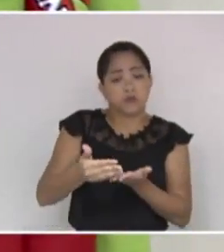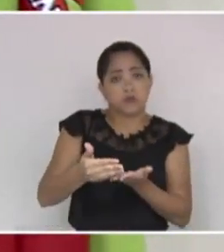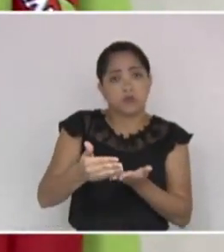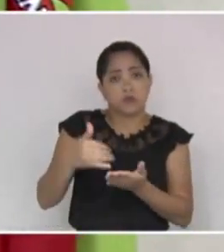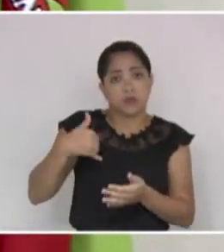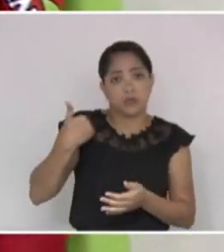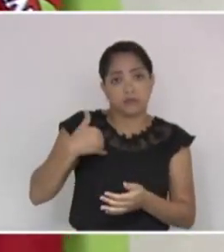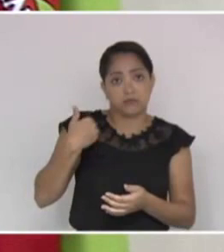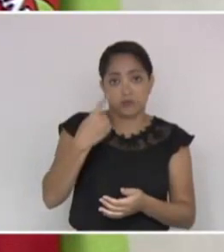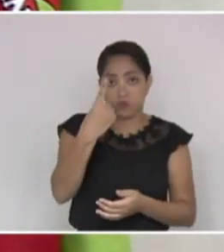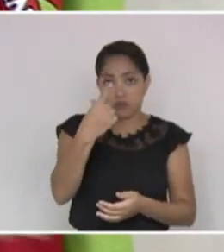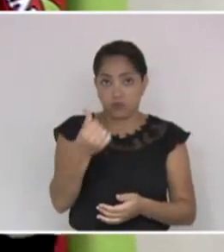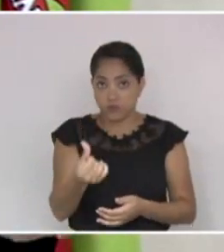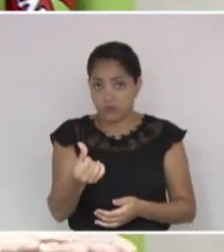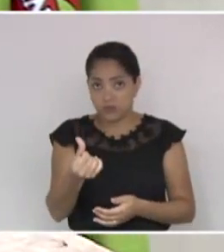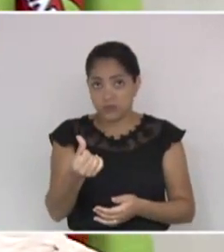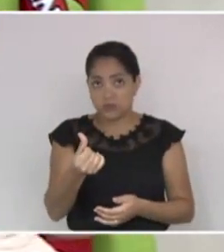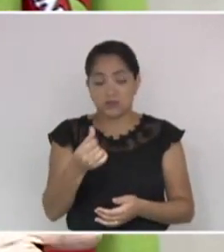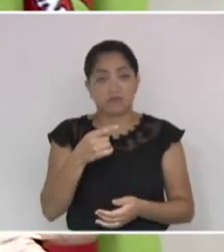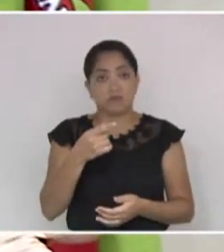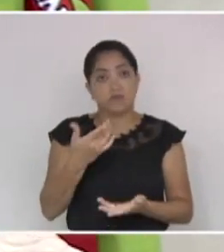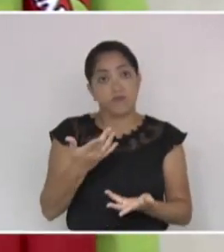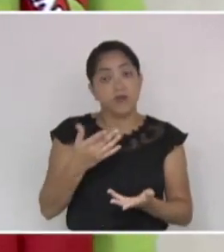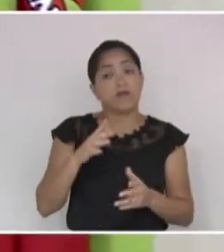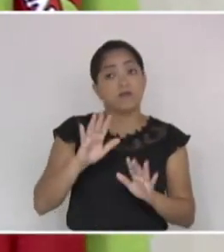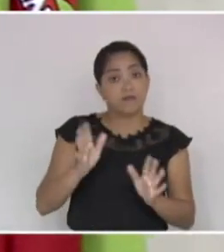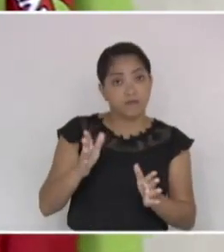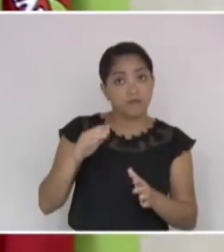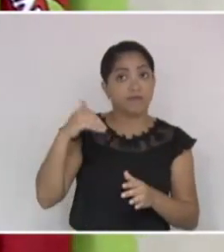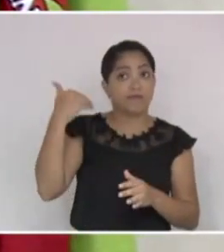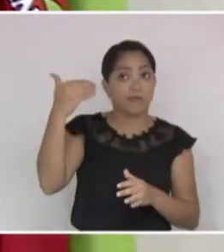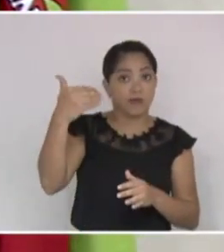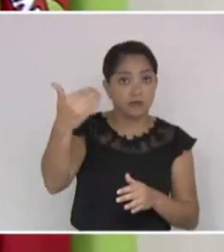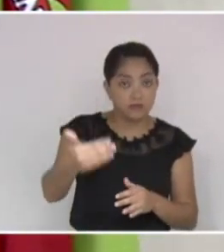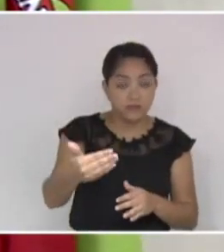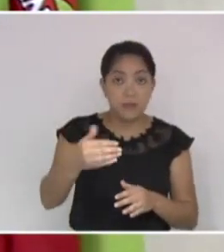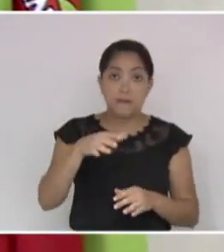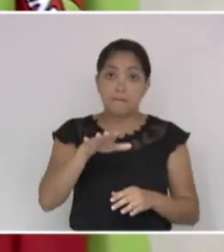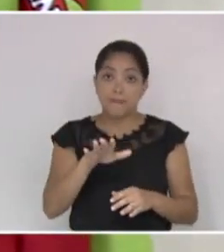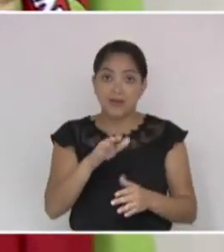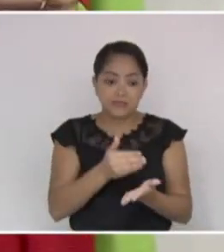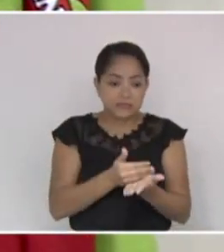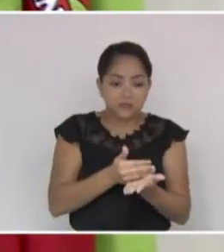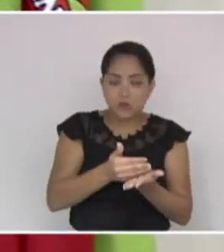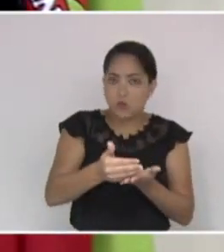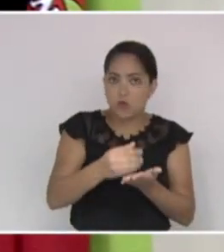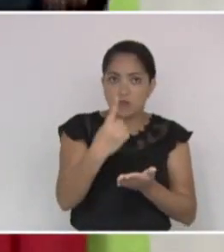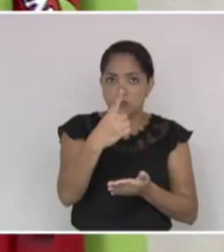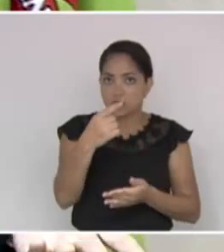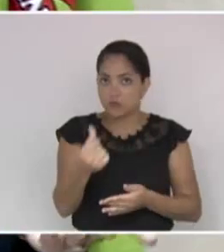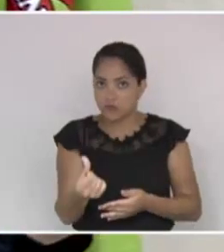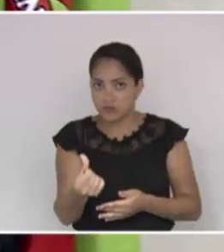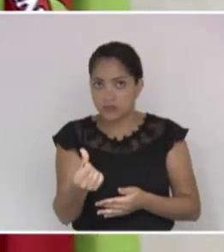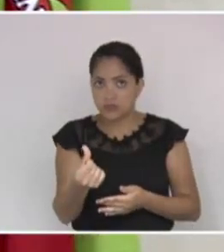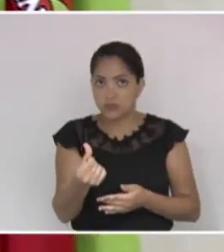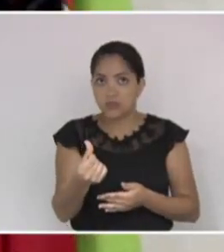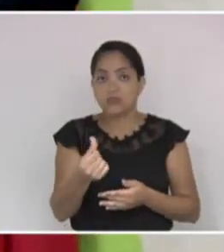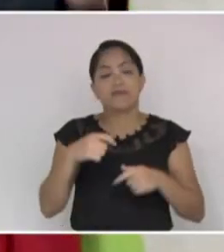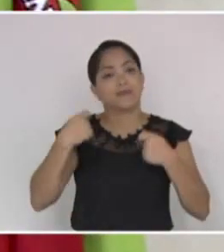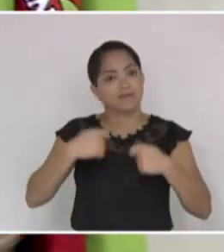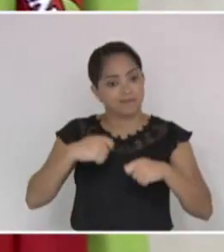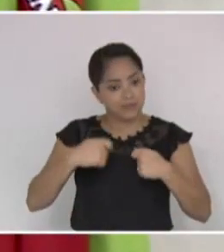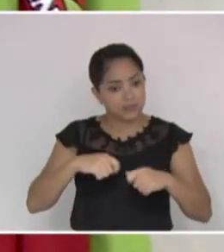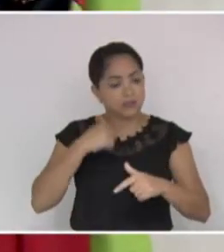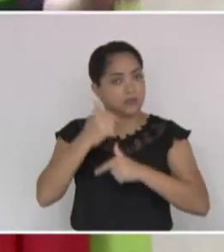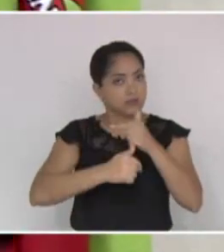vai se aposentar, vai se aposentar. Mas e quem não começou a trabalhar com 16 anos vai ter que trabalhar muito mais, vai se